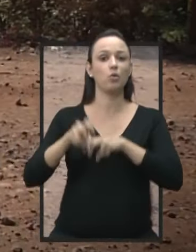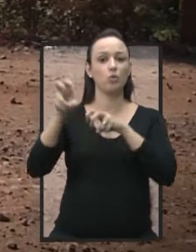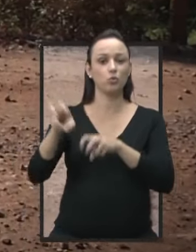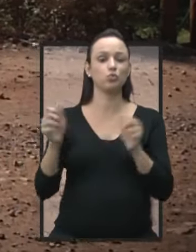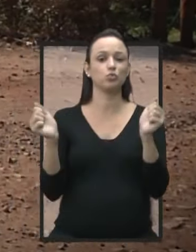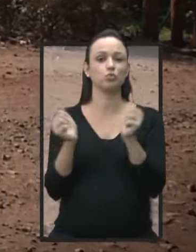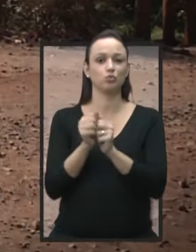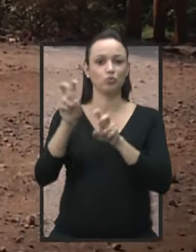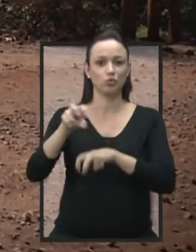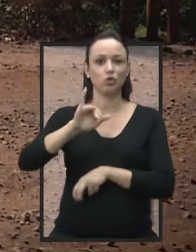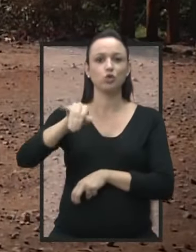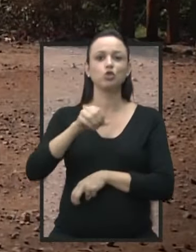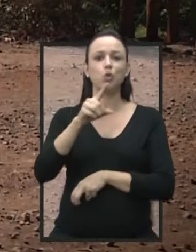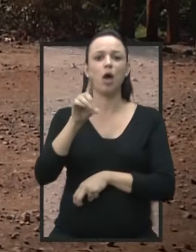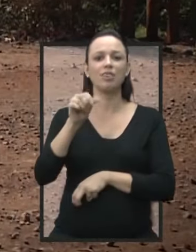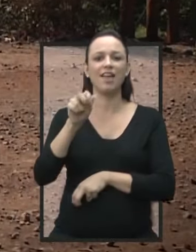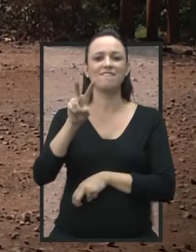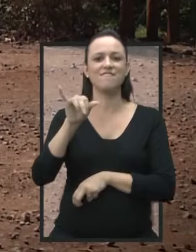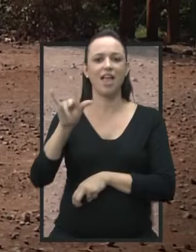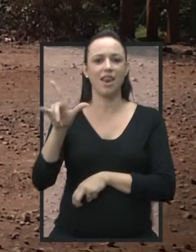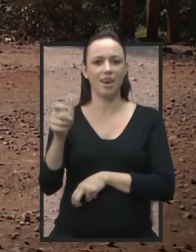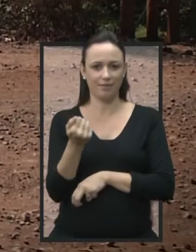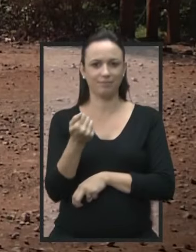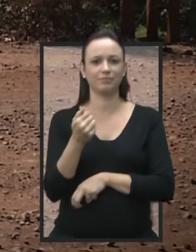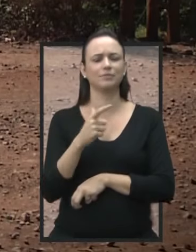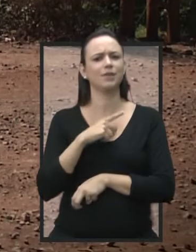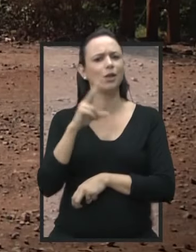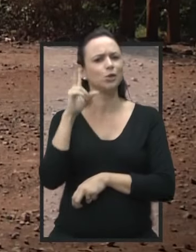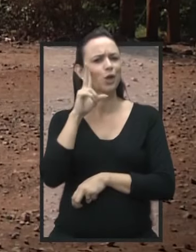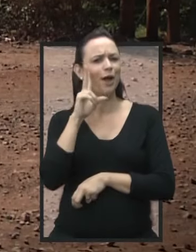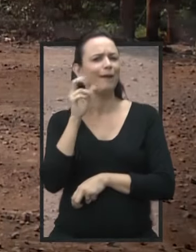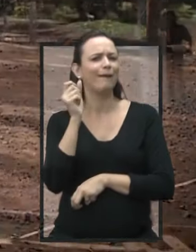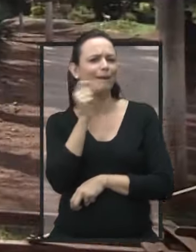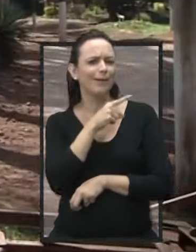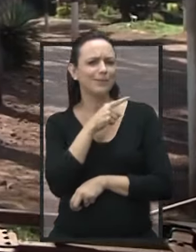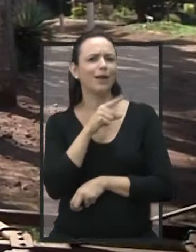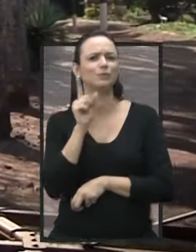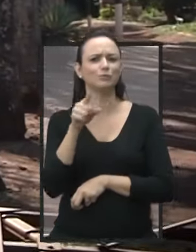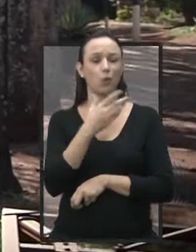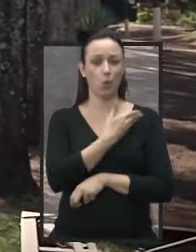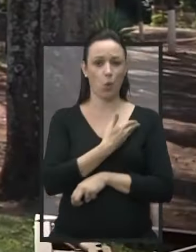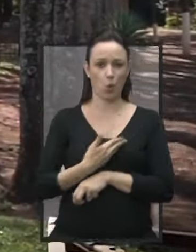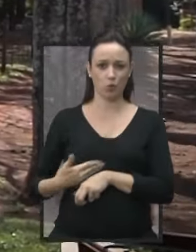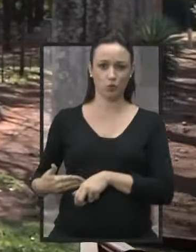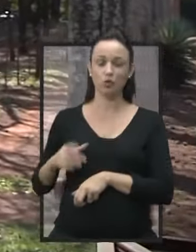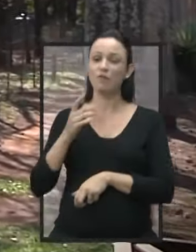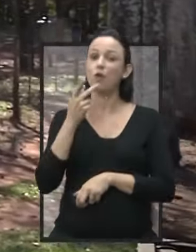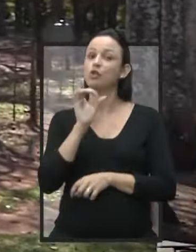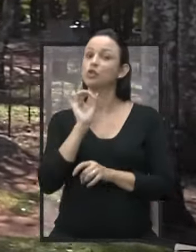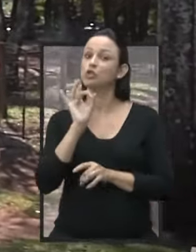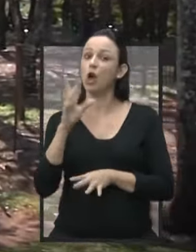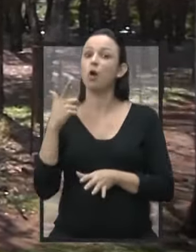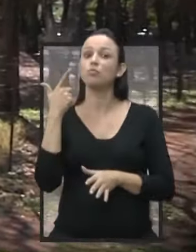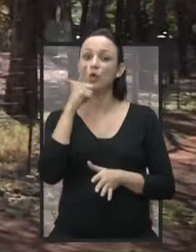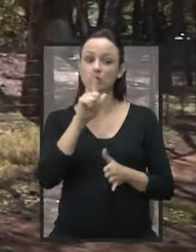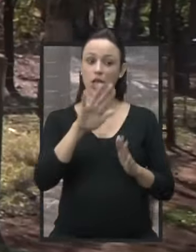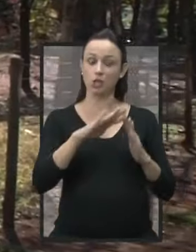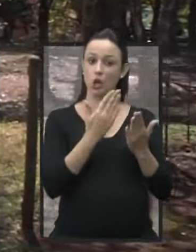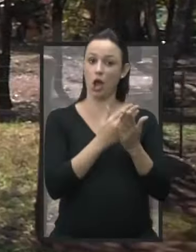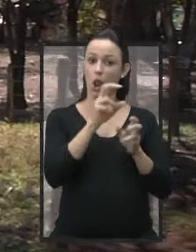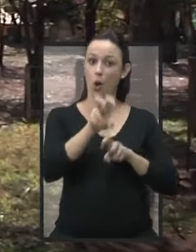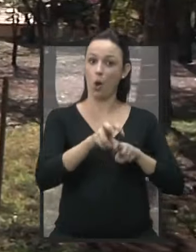Agrícola junto à Fazenda João da Velha. E aí tem até um fato engraçado. O governador só autorizaria o